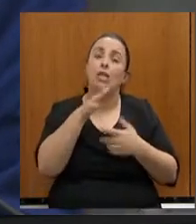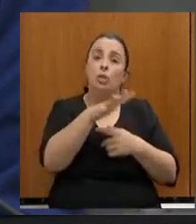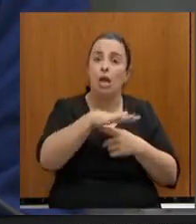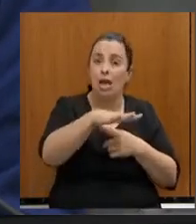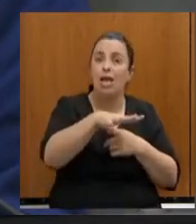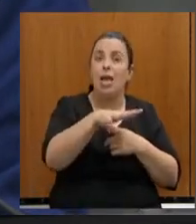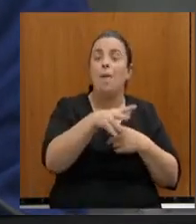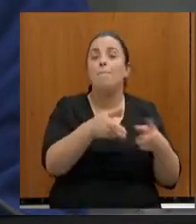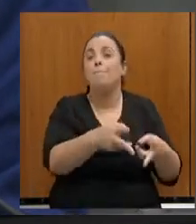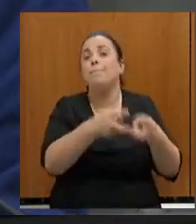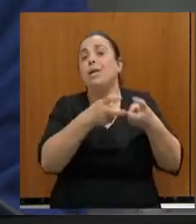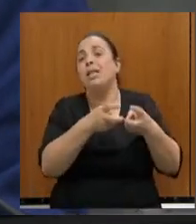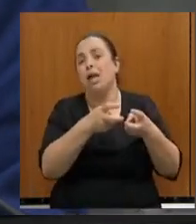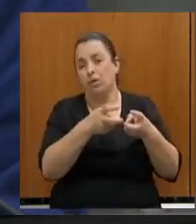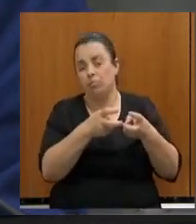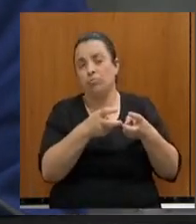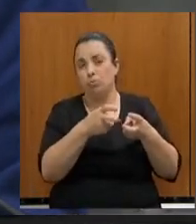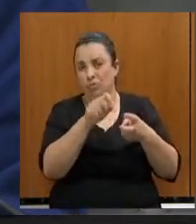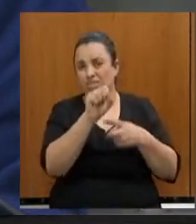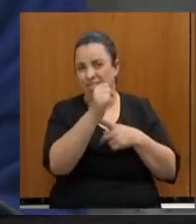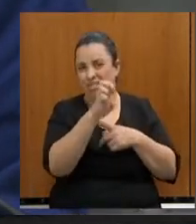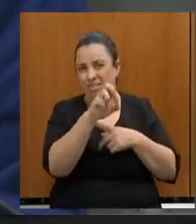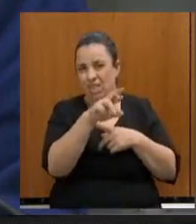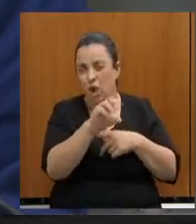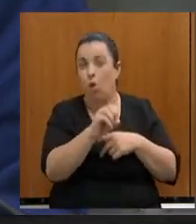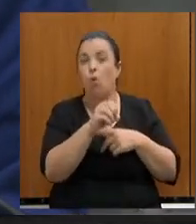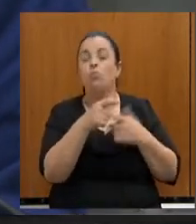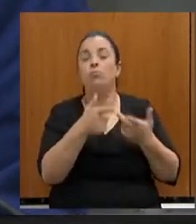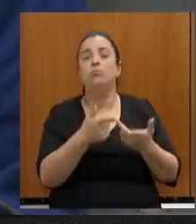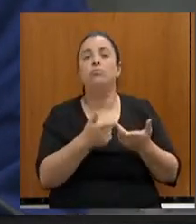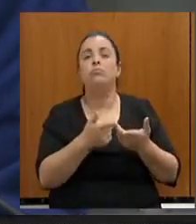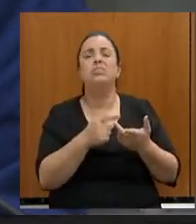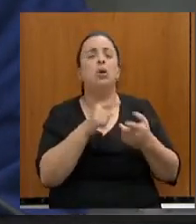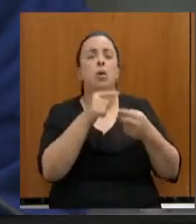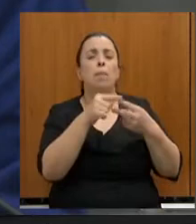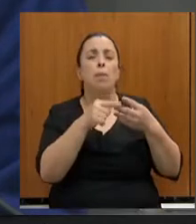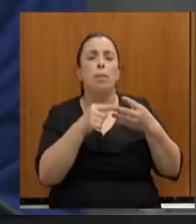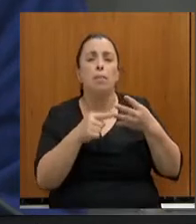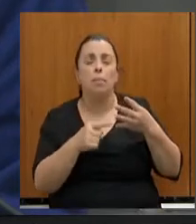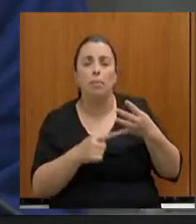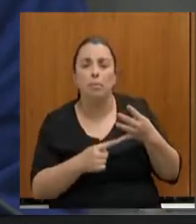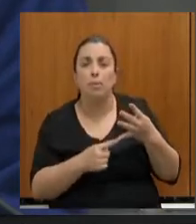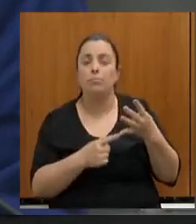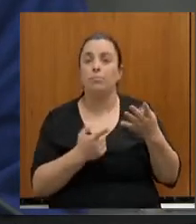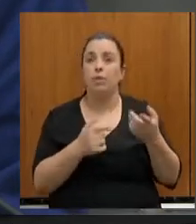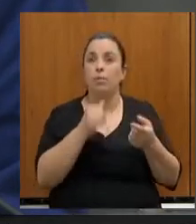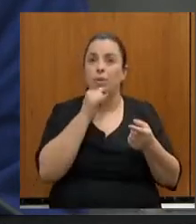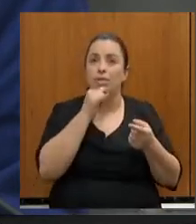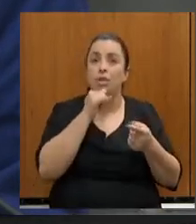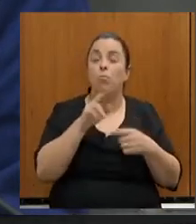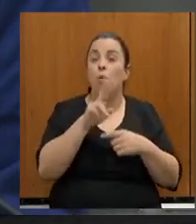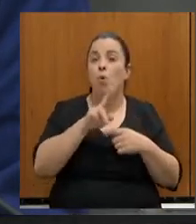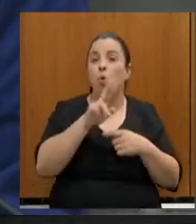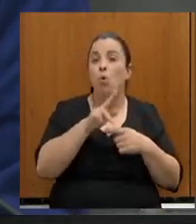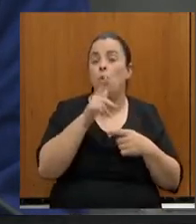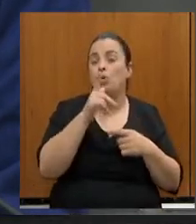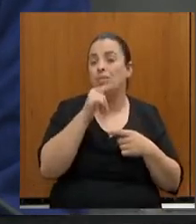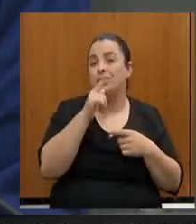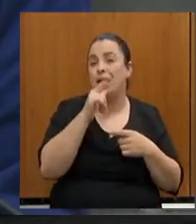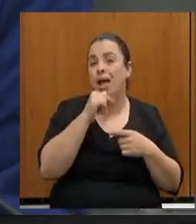Córregos importantes para a produção e usam a água ali né para agropecuária para produzir o leite